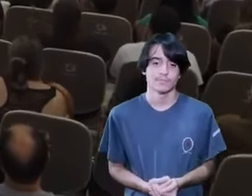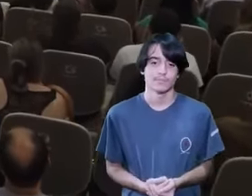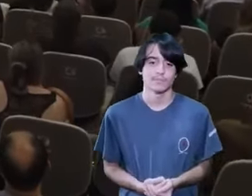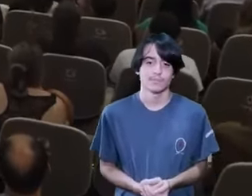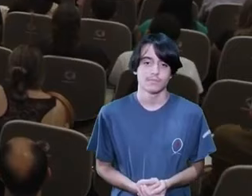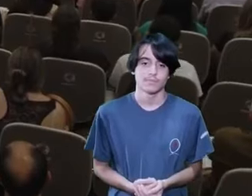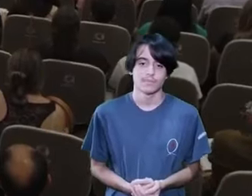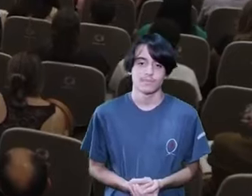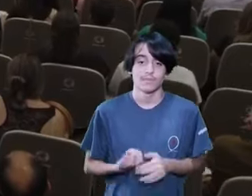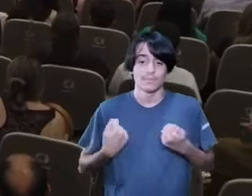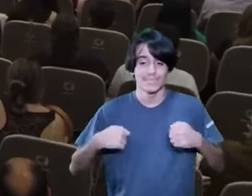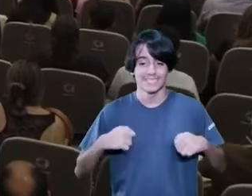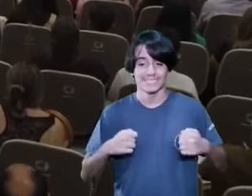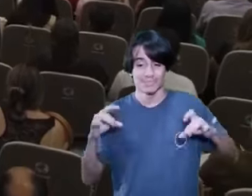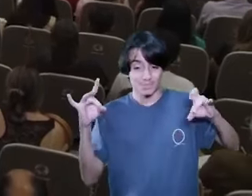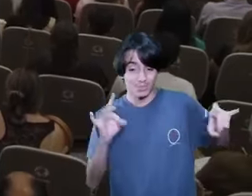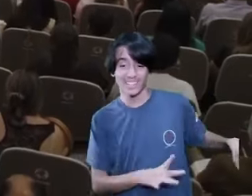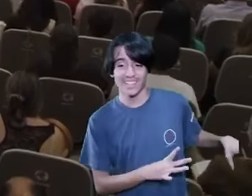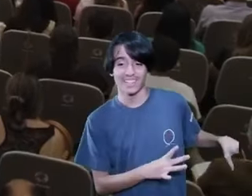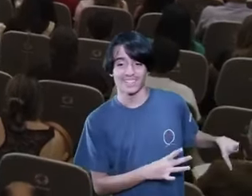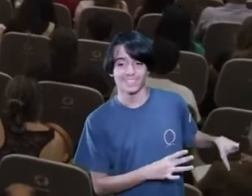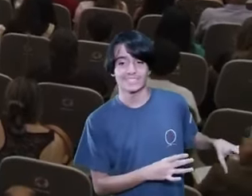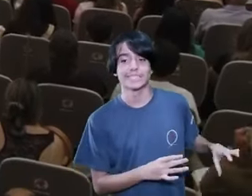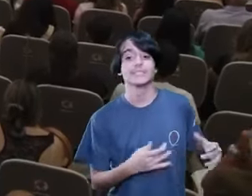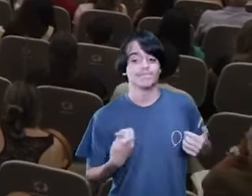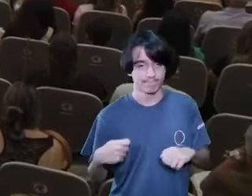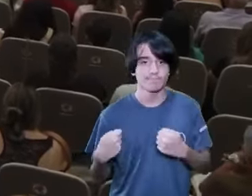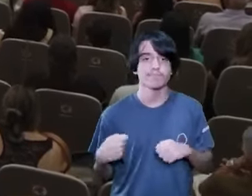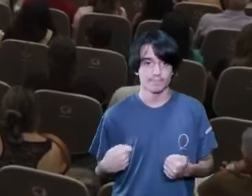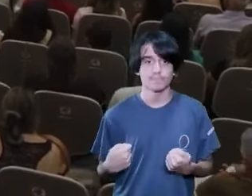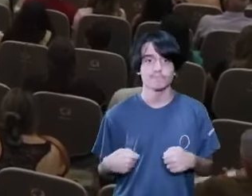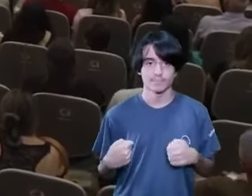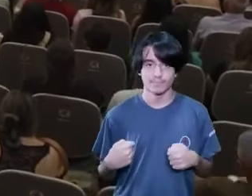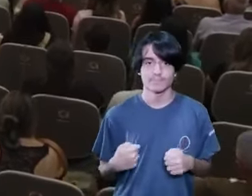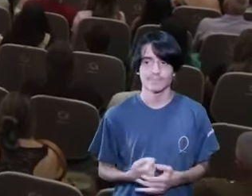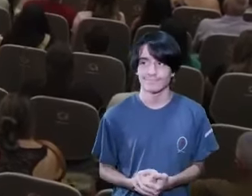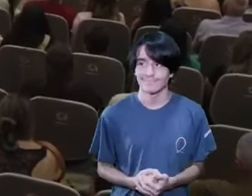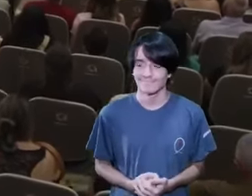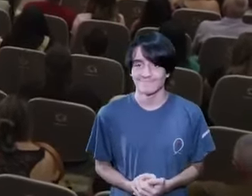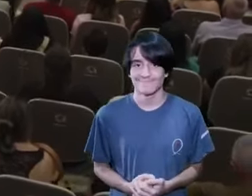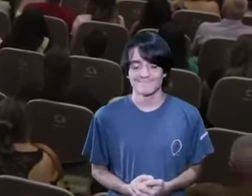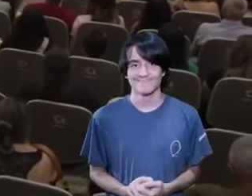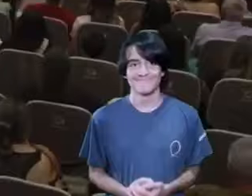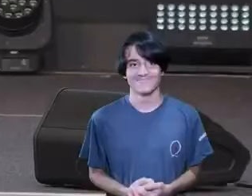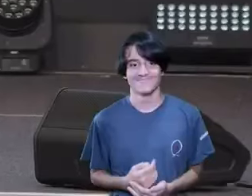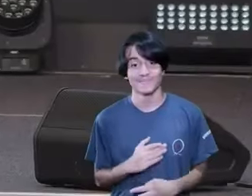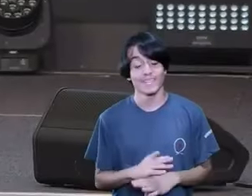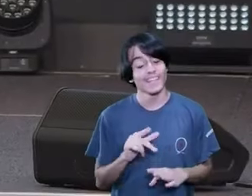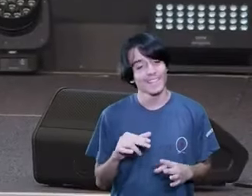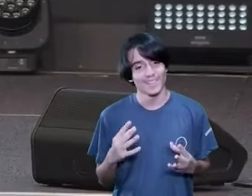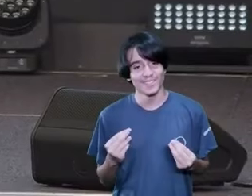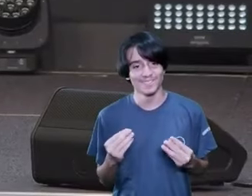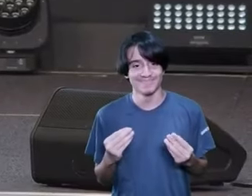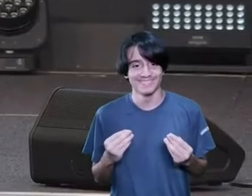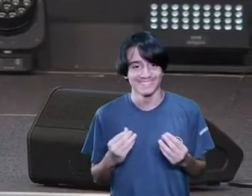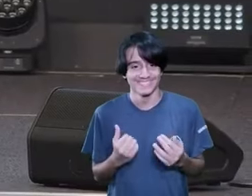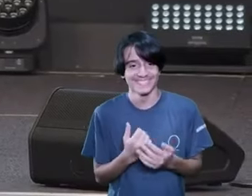Tem que renunciar isso aqui? Tem. Pastor, mas é muito.